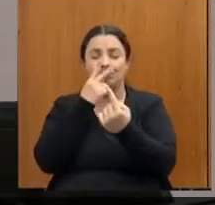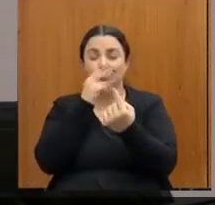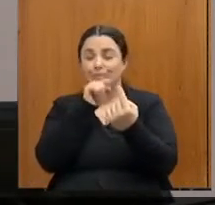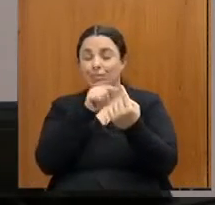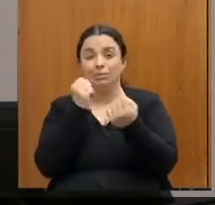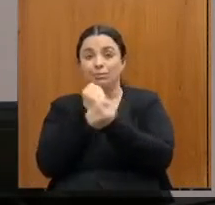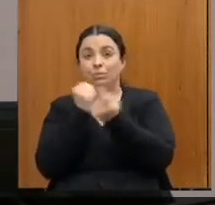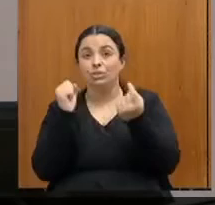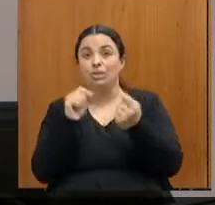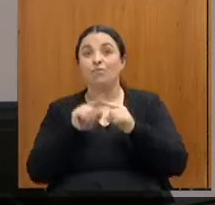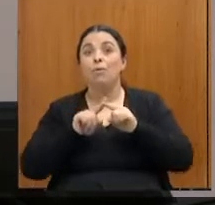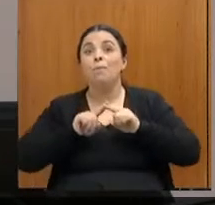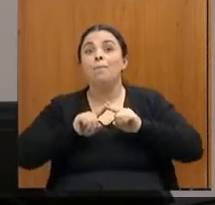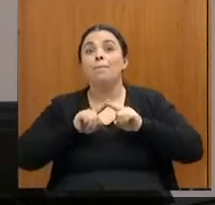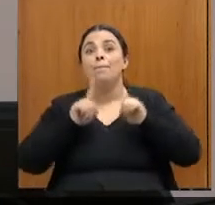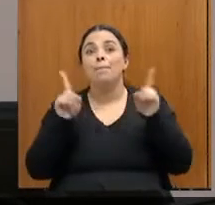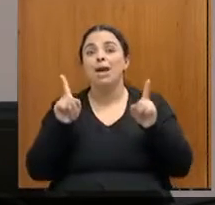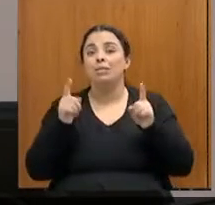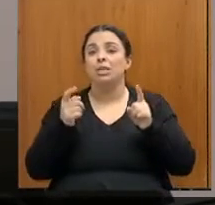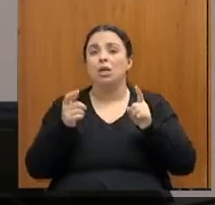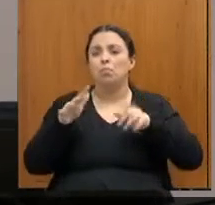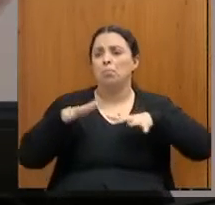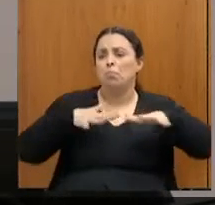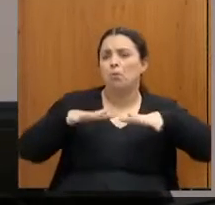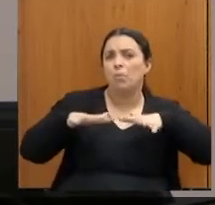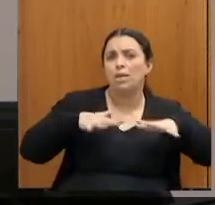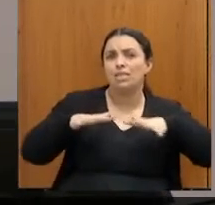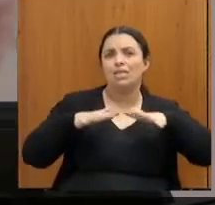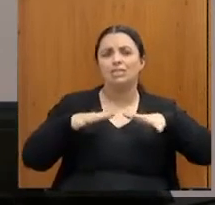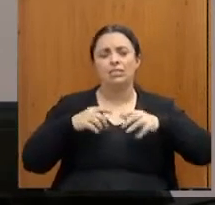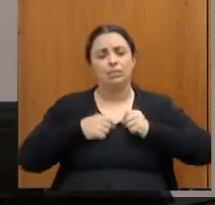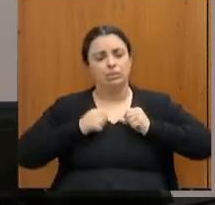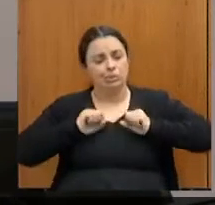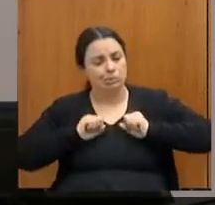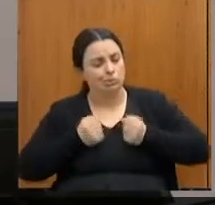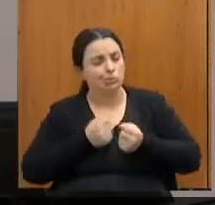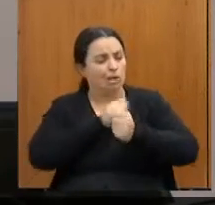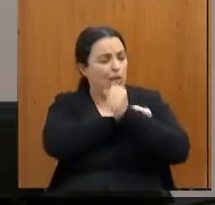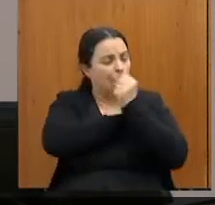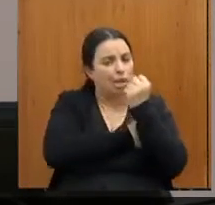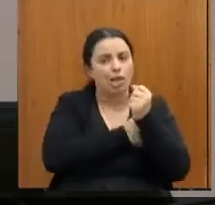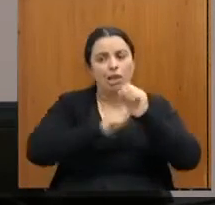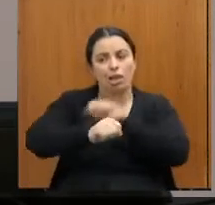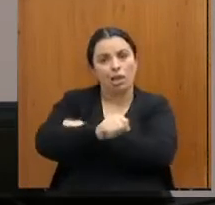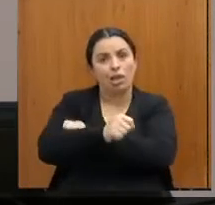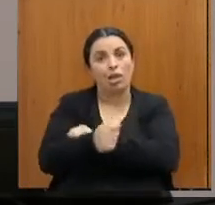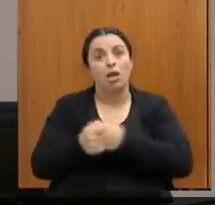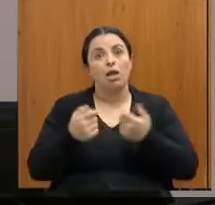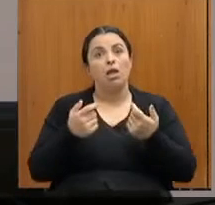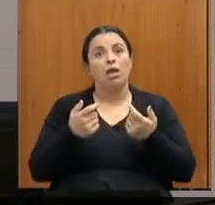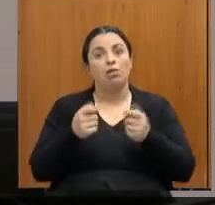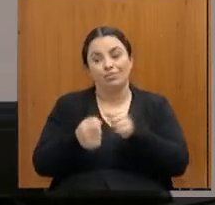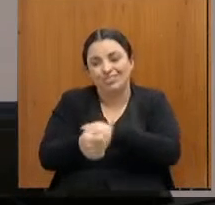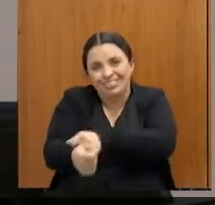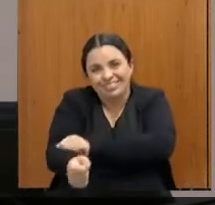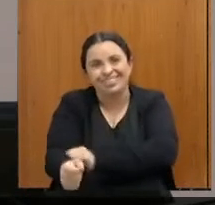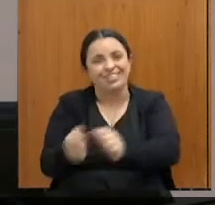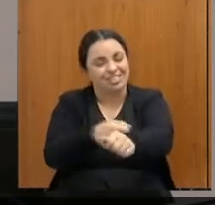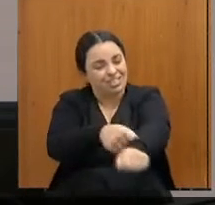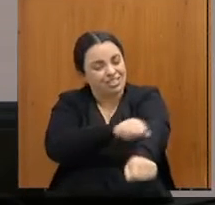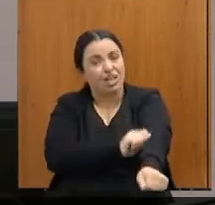fazem a mobilização de energias para se alcançar até ultrapassá-los eu falo isso porque